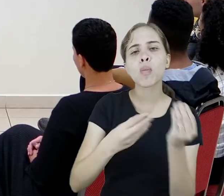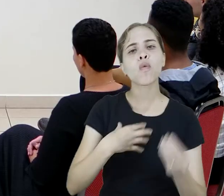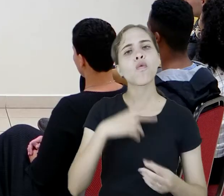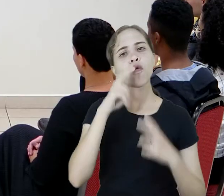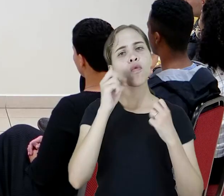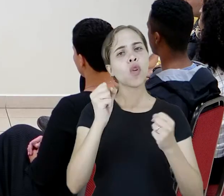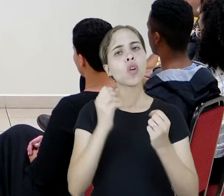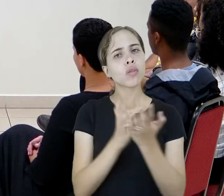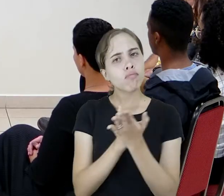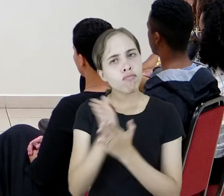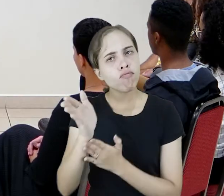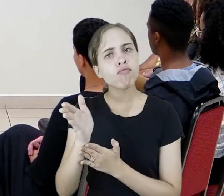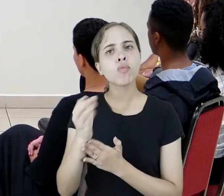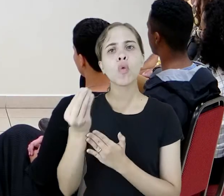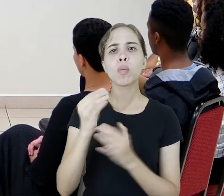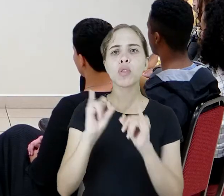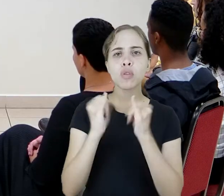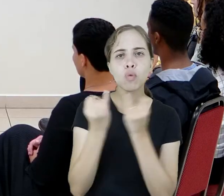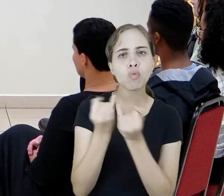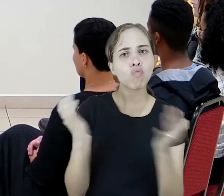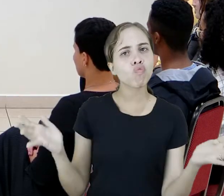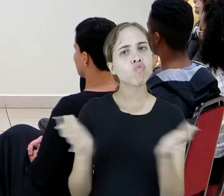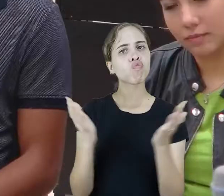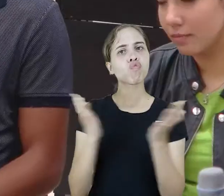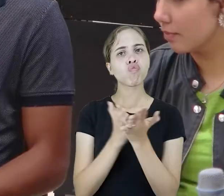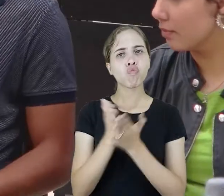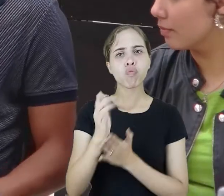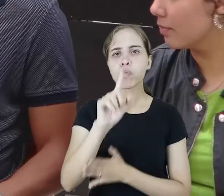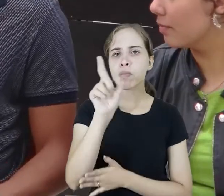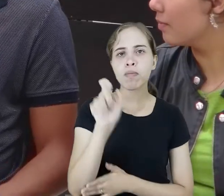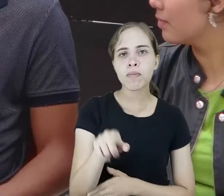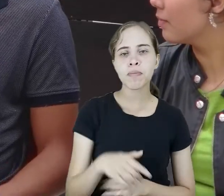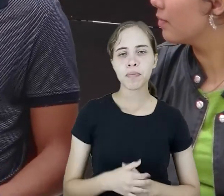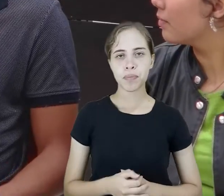de permanecer no caminho do convênio?